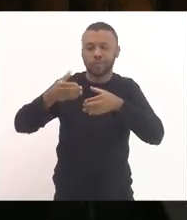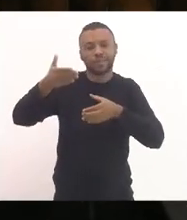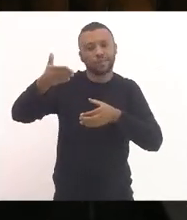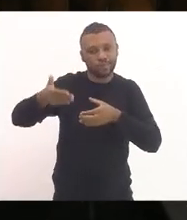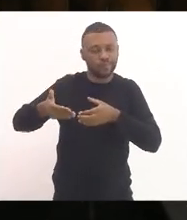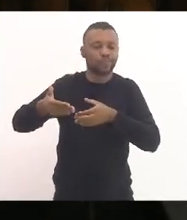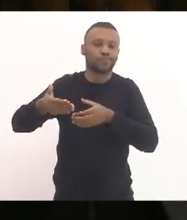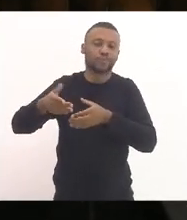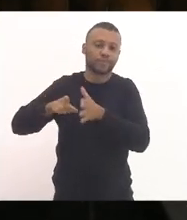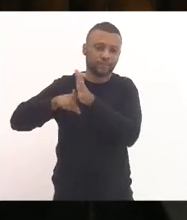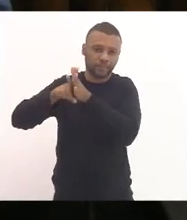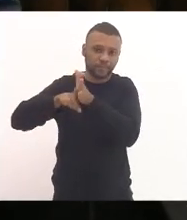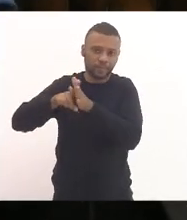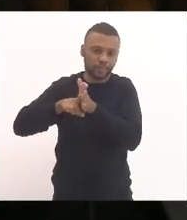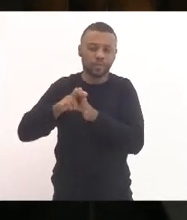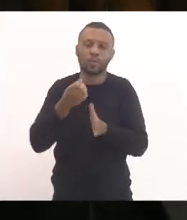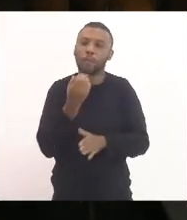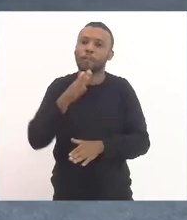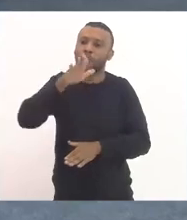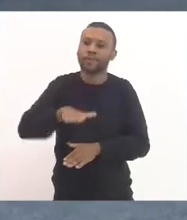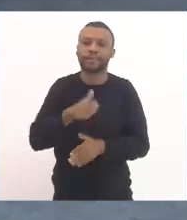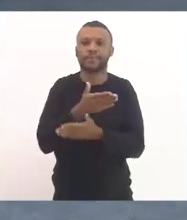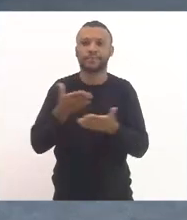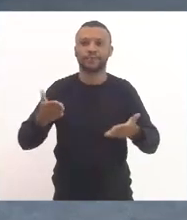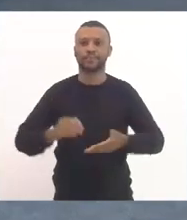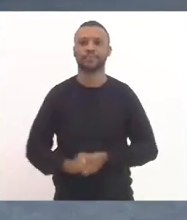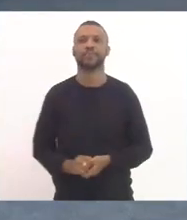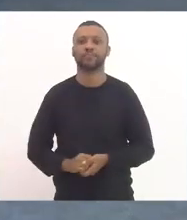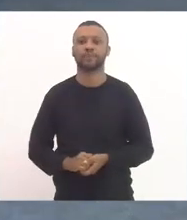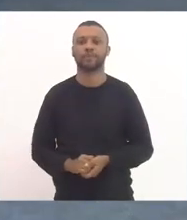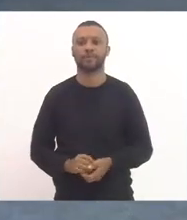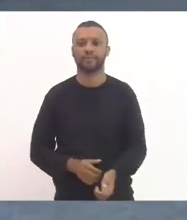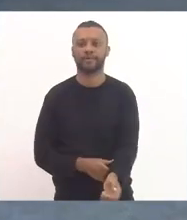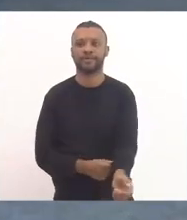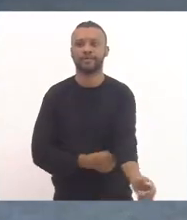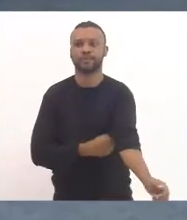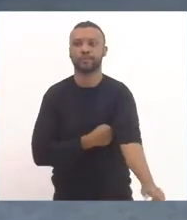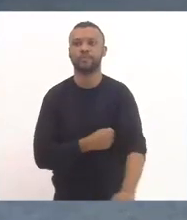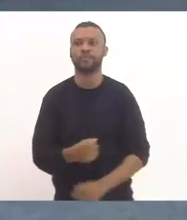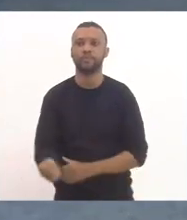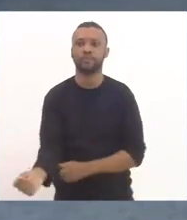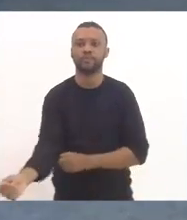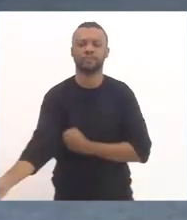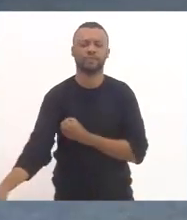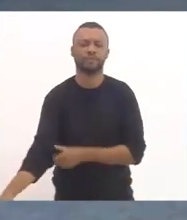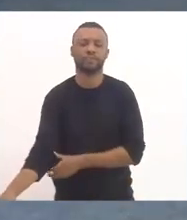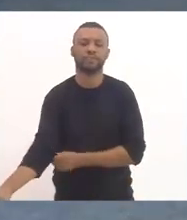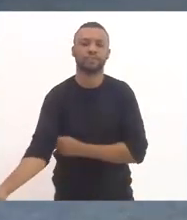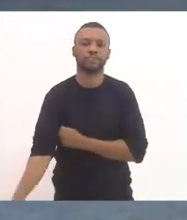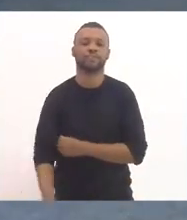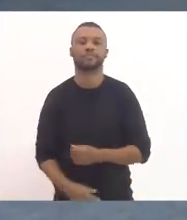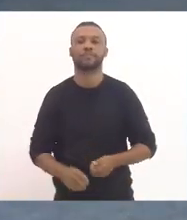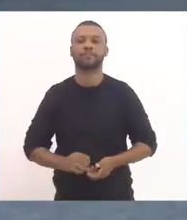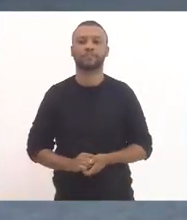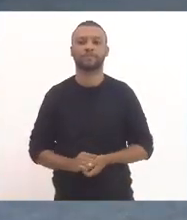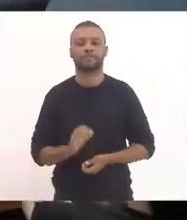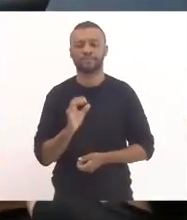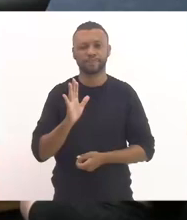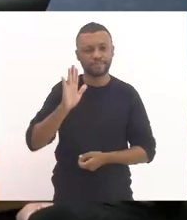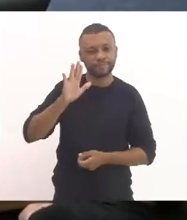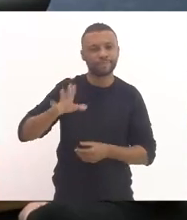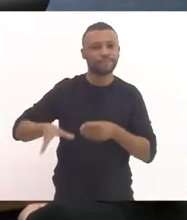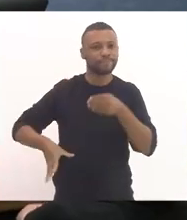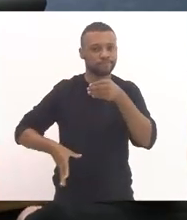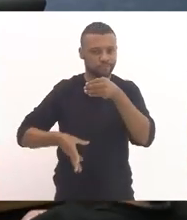nome Agradeço a todos Solange Boa tarde e É só para fazer um